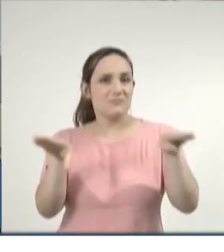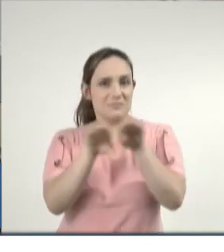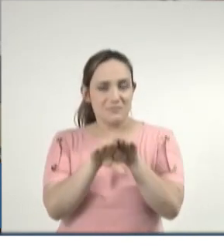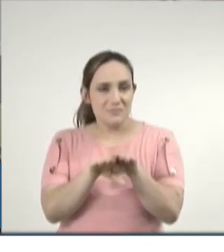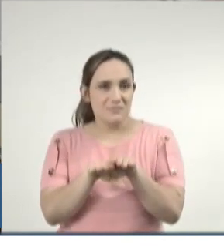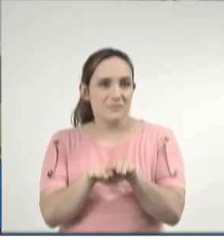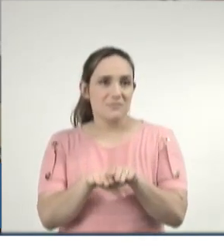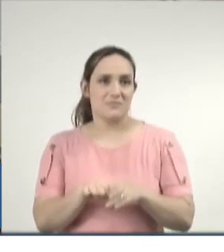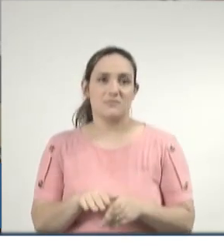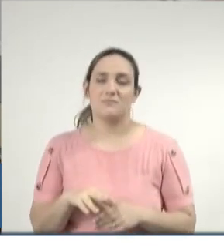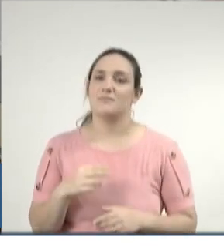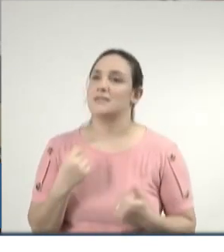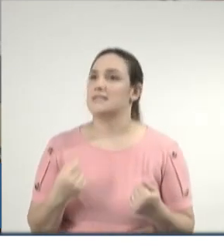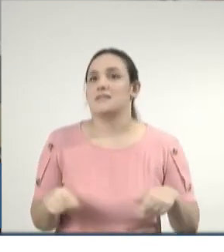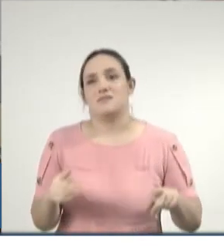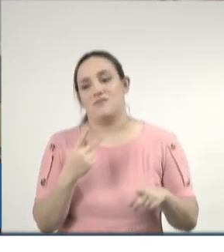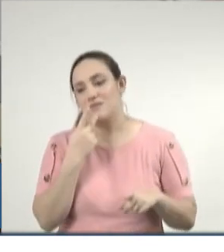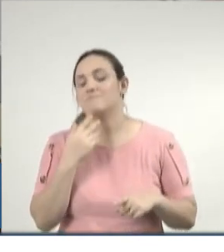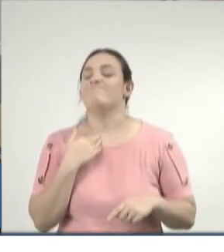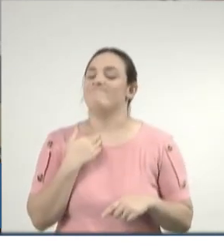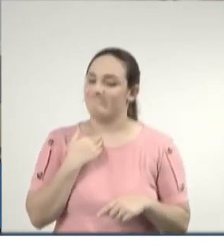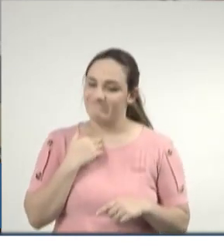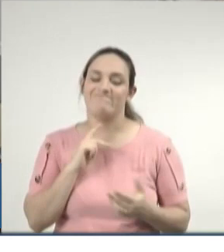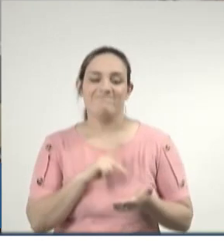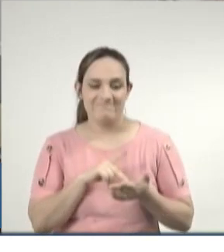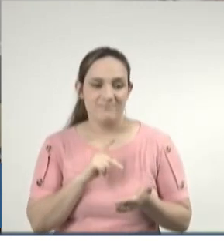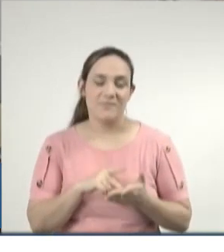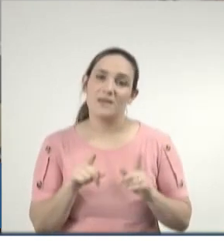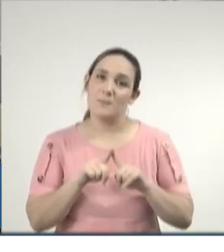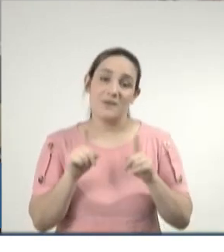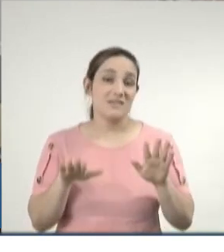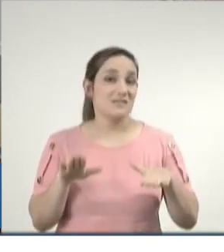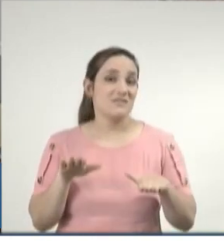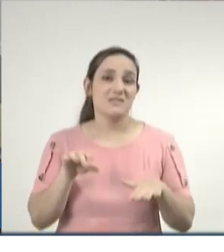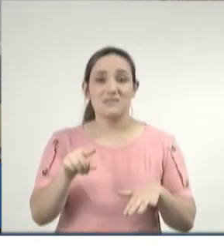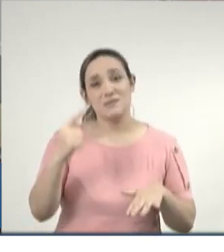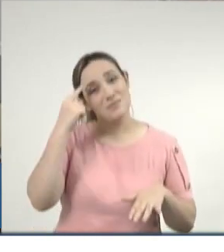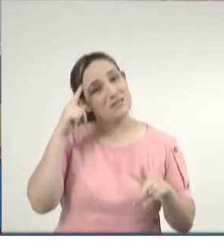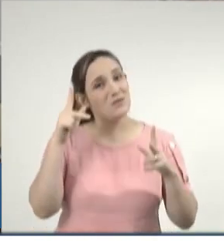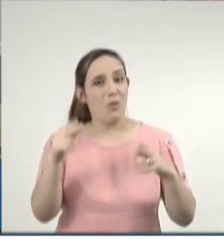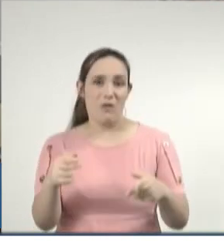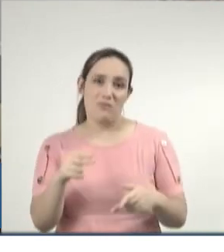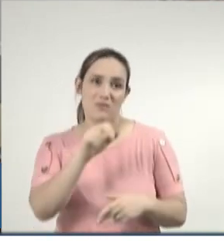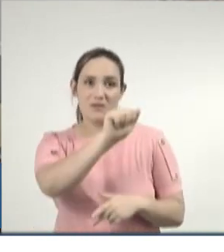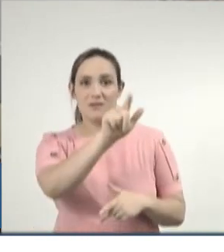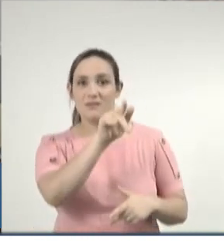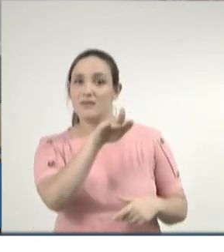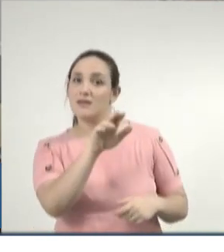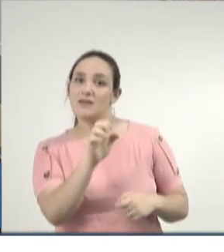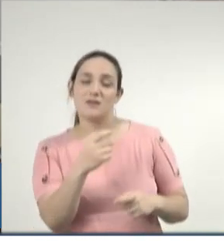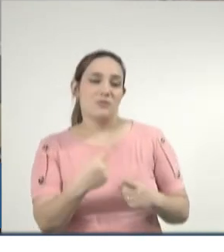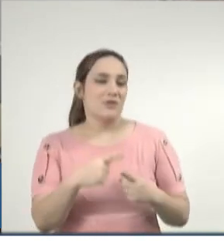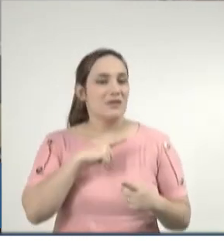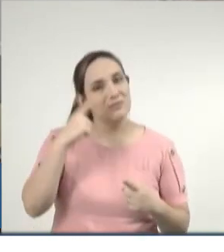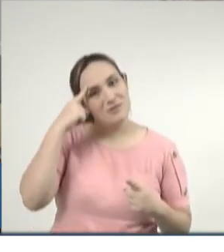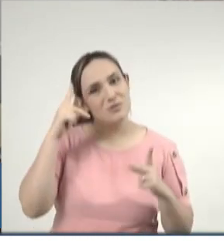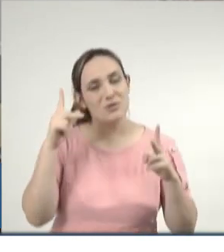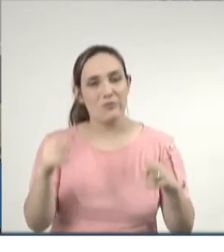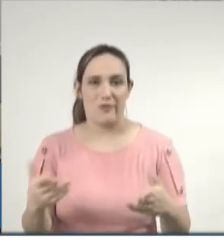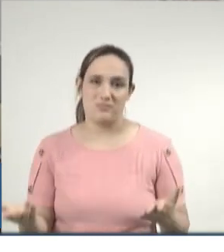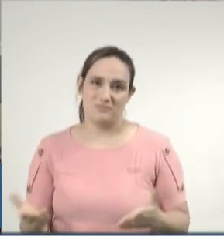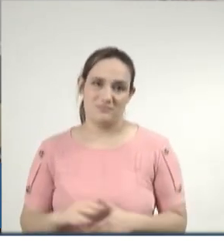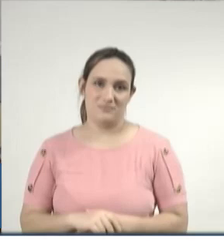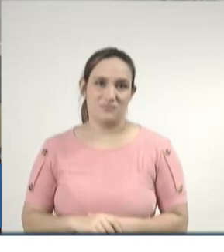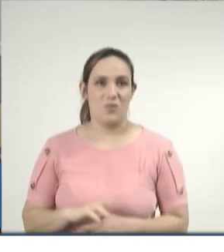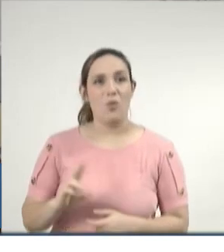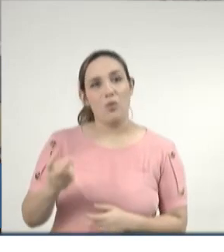responder assim com a cabeça, mas quem nunca pensou como a Aline reproduziu agora, gente? Isso faz parte do nosso